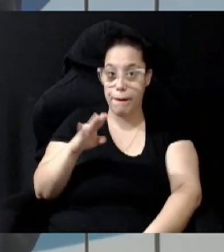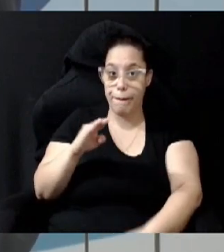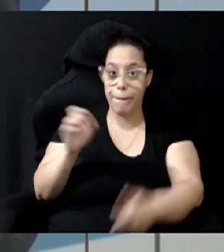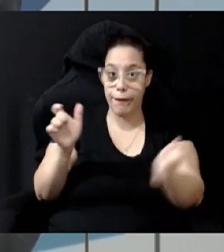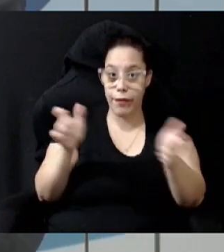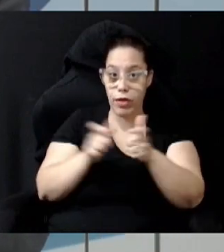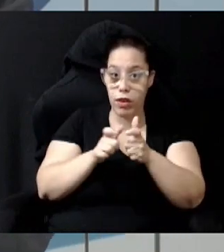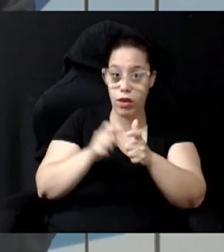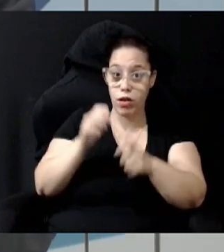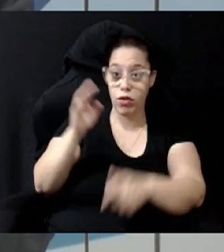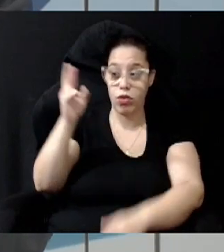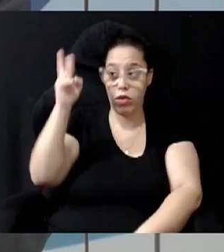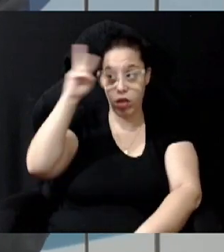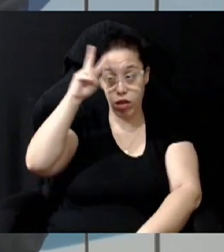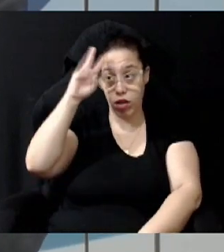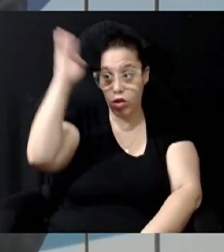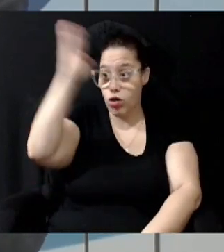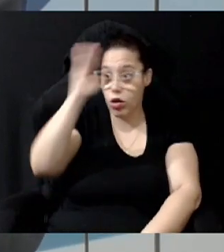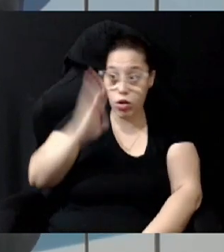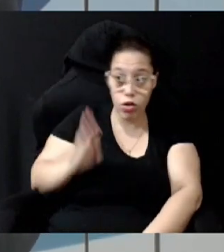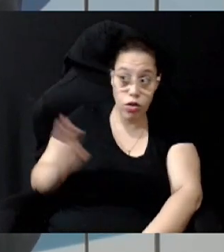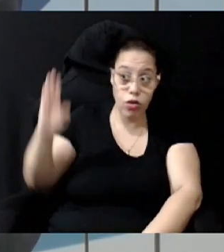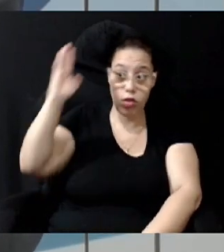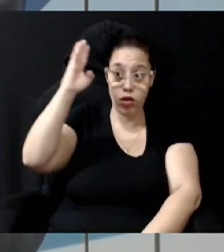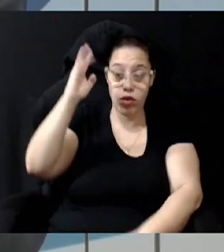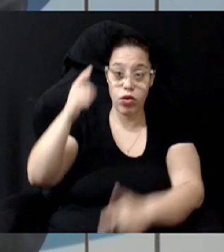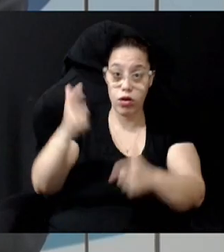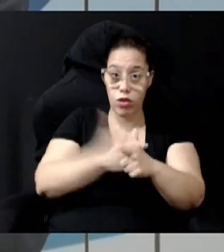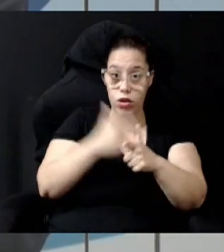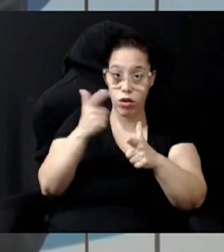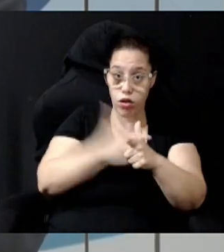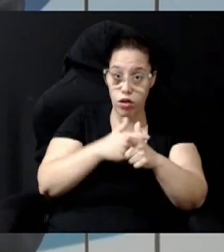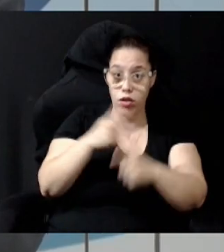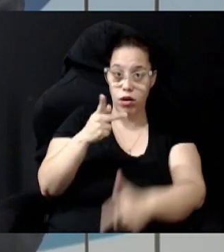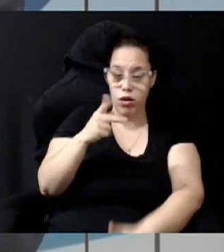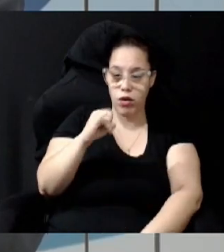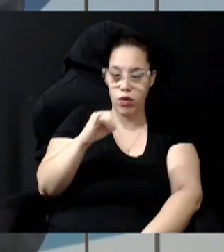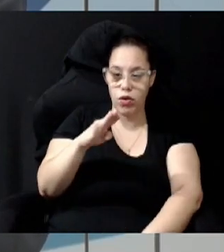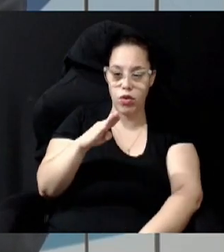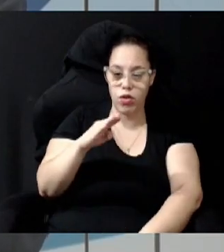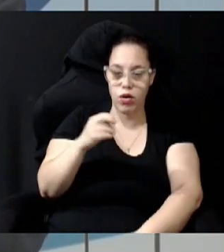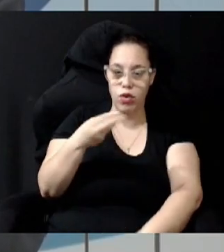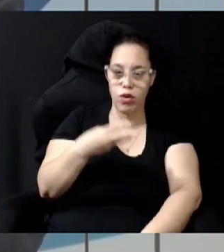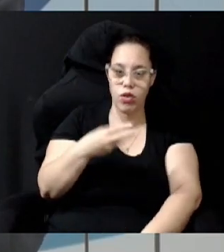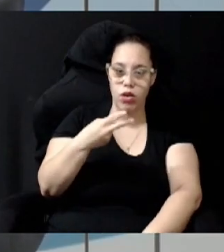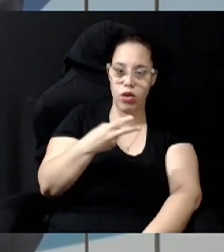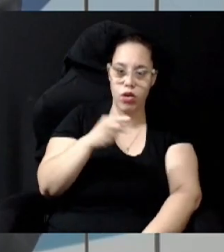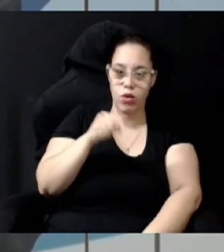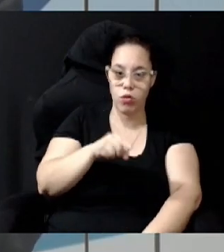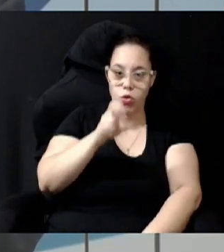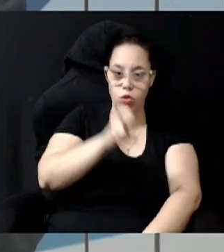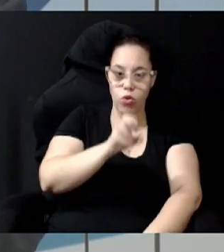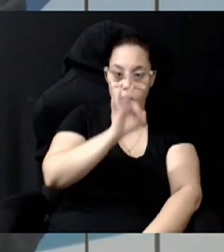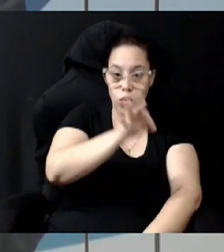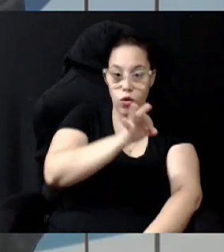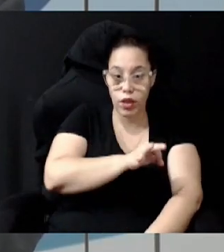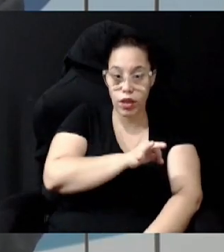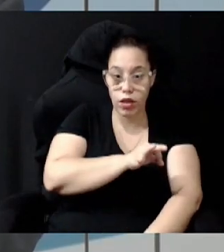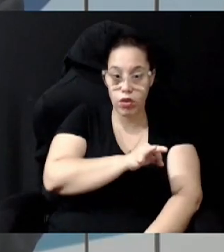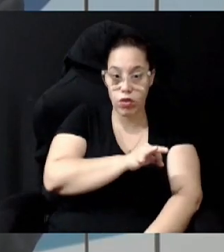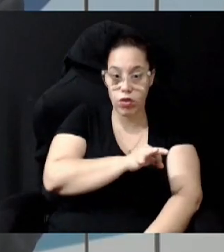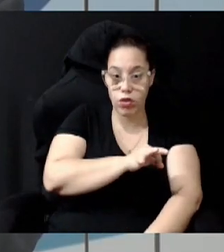Brasil, a relação dívida líquida PIB chegou no governo dela a 32,5, 35,2, hoje está em 71.